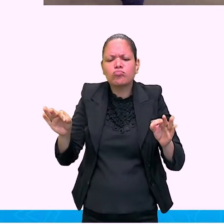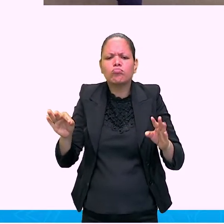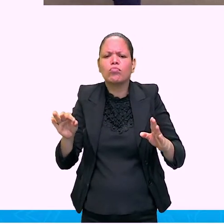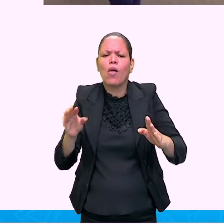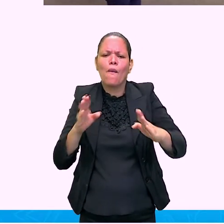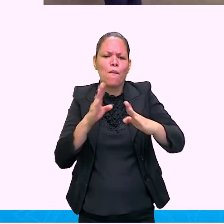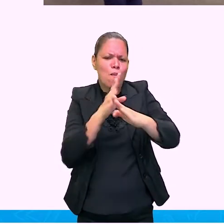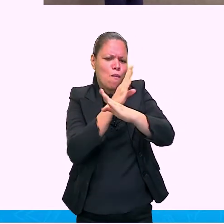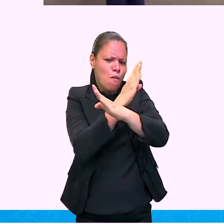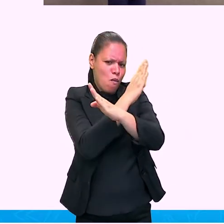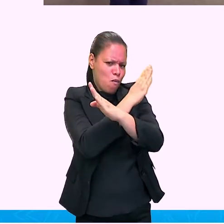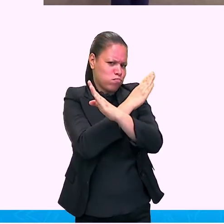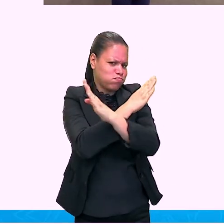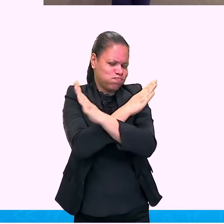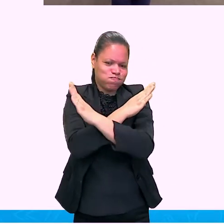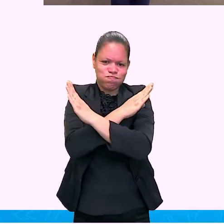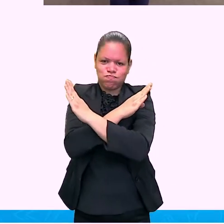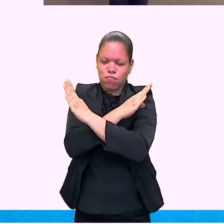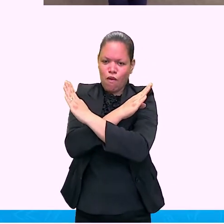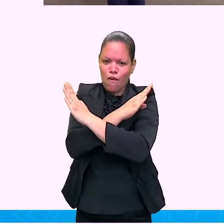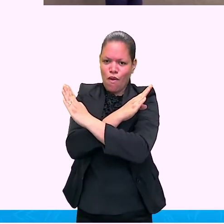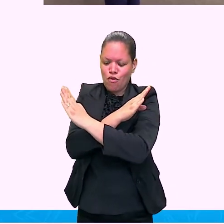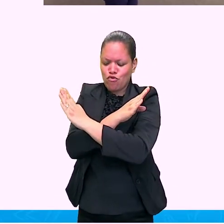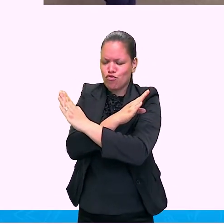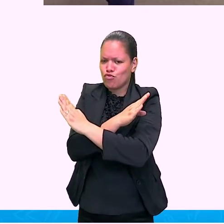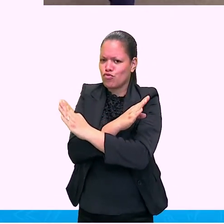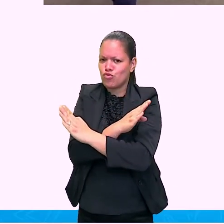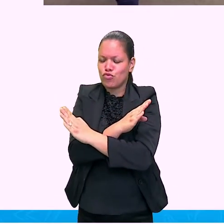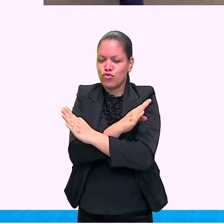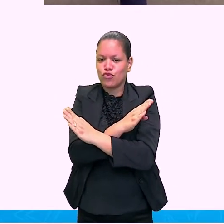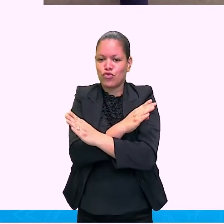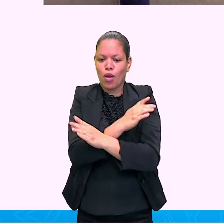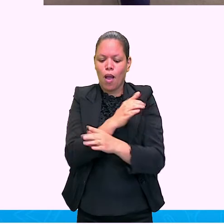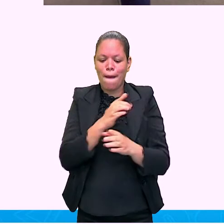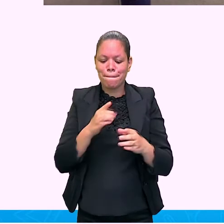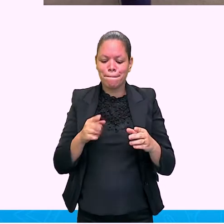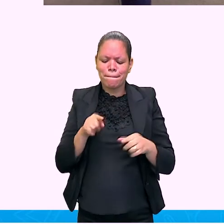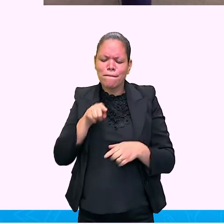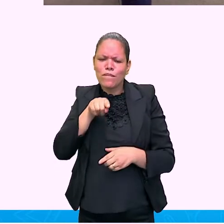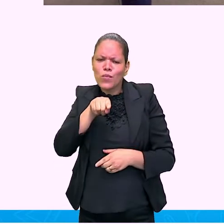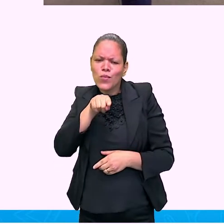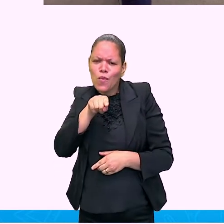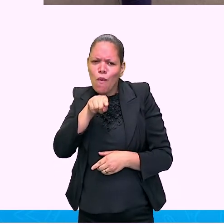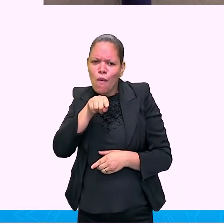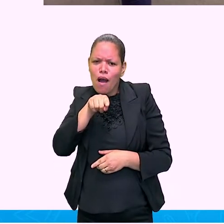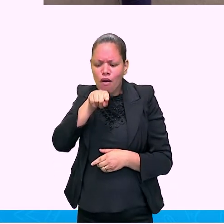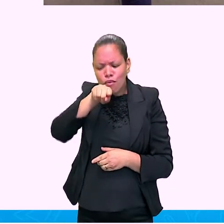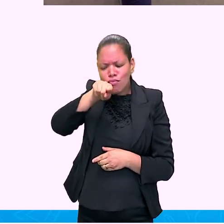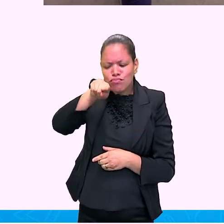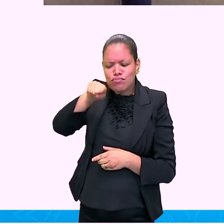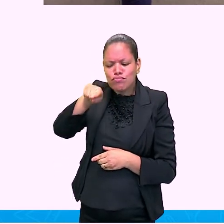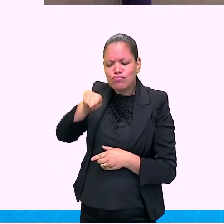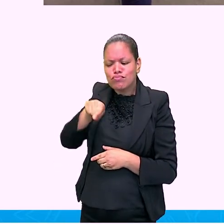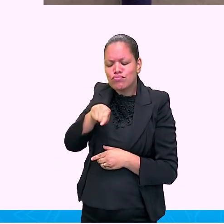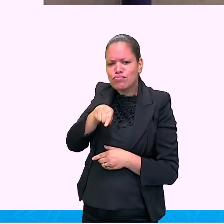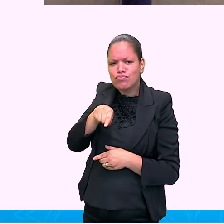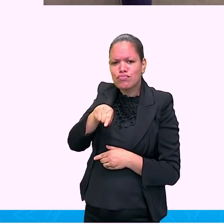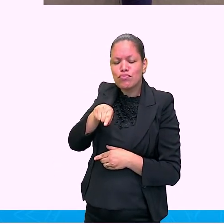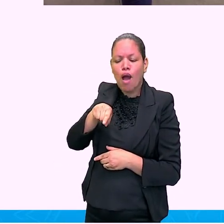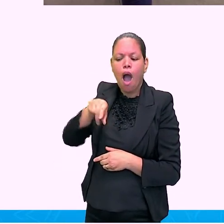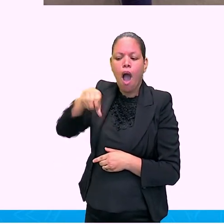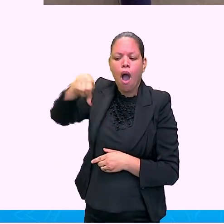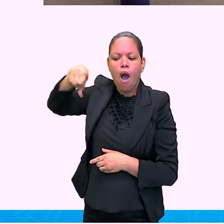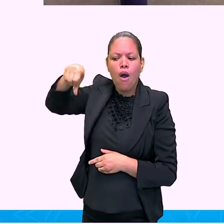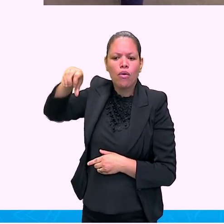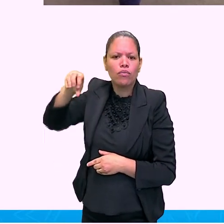graus. Não forma um ângulo de 90 graus. Então, nós temos aqui vários ângulos entre essas